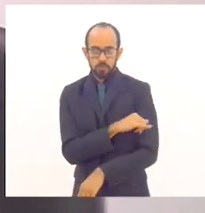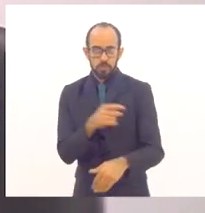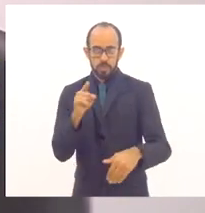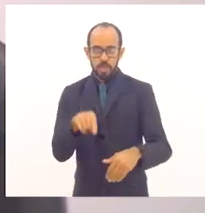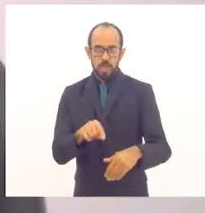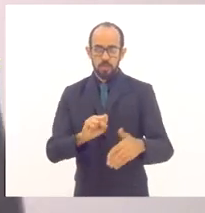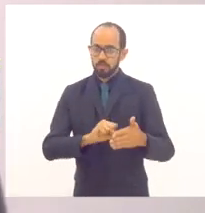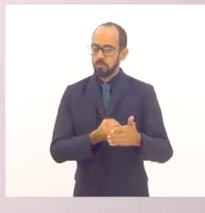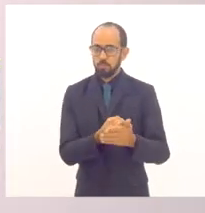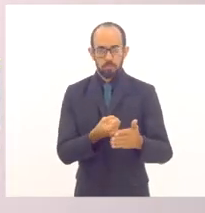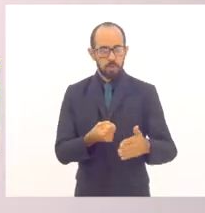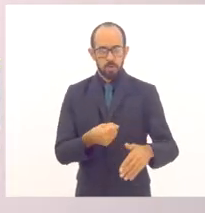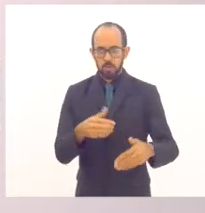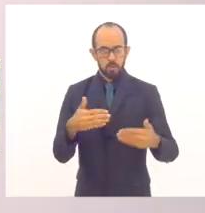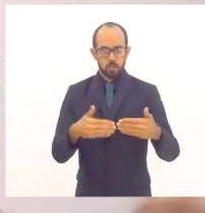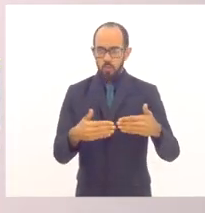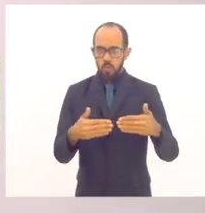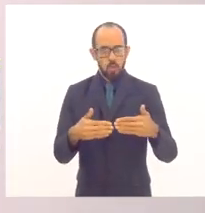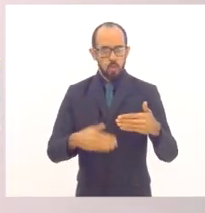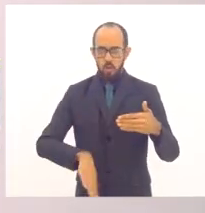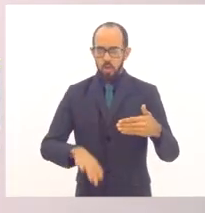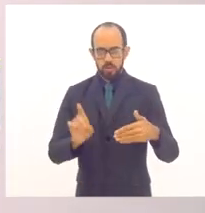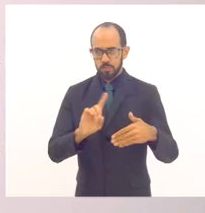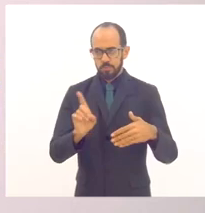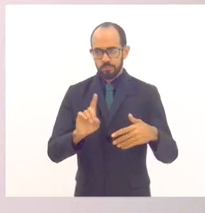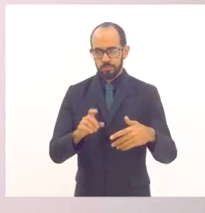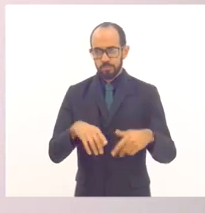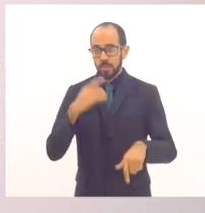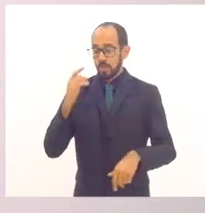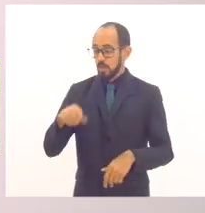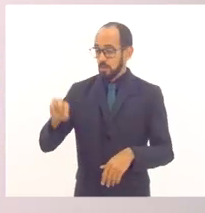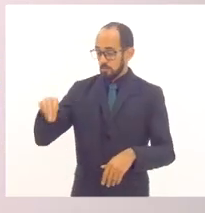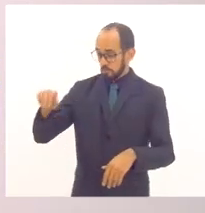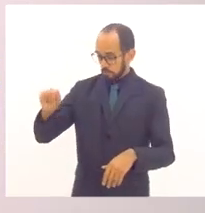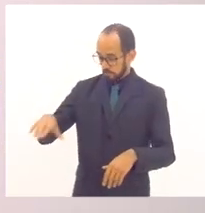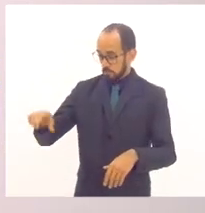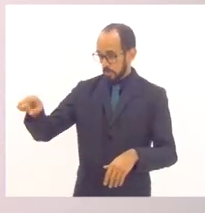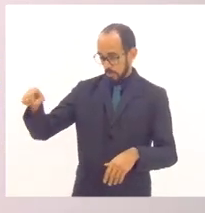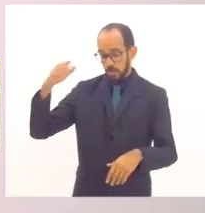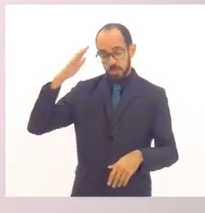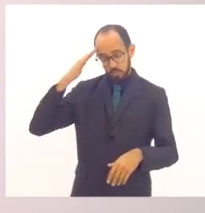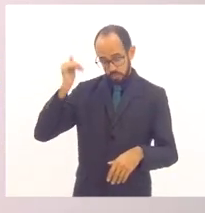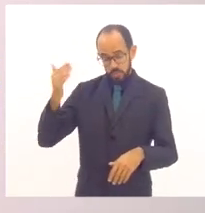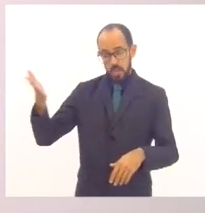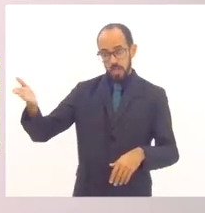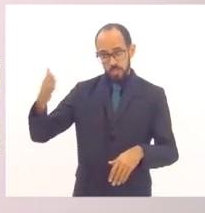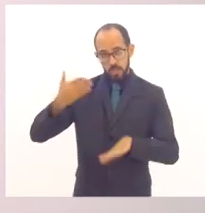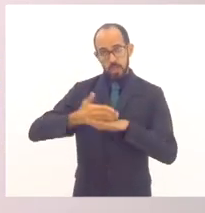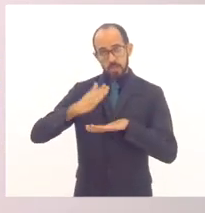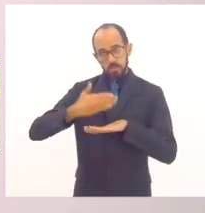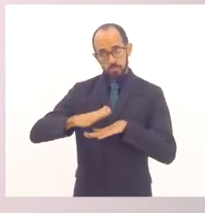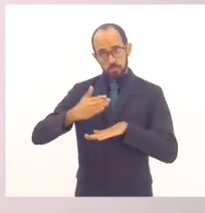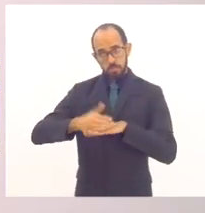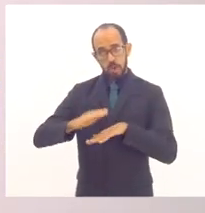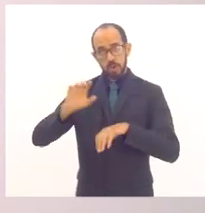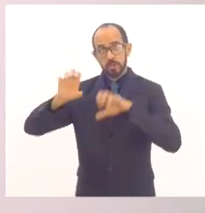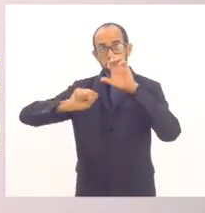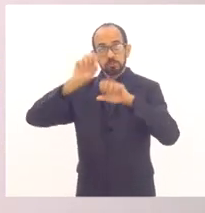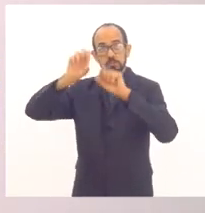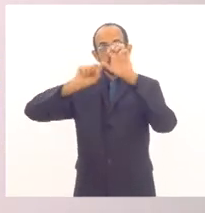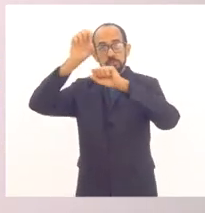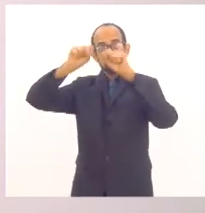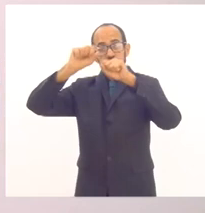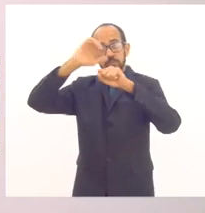eu explico até para o deputado Carlos Mink, que é um dos deputados que eu sei, eu vi aqui que tem a prática do montanhismo.